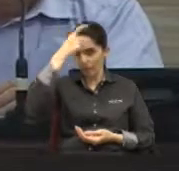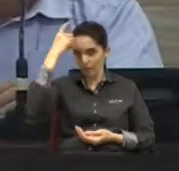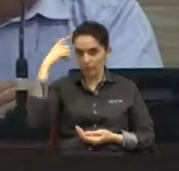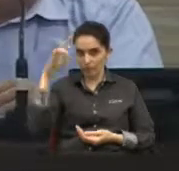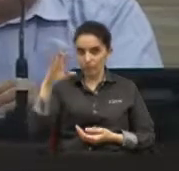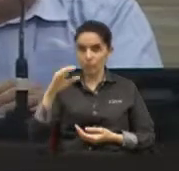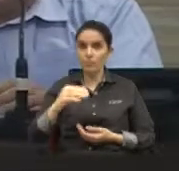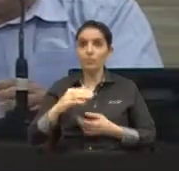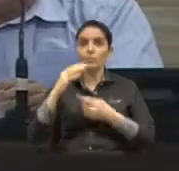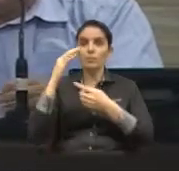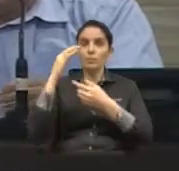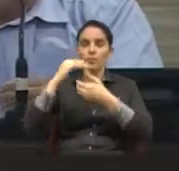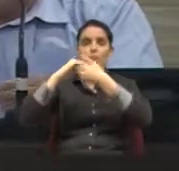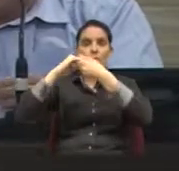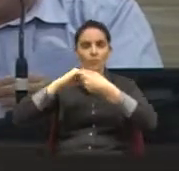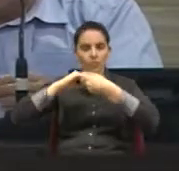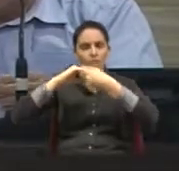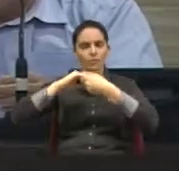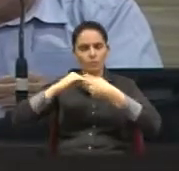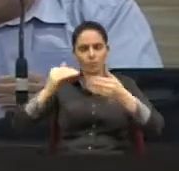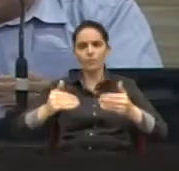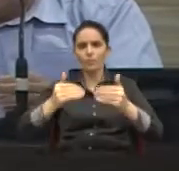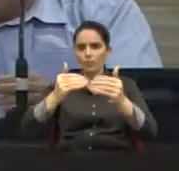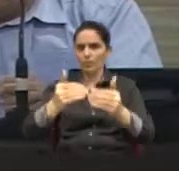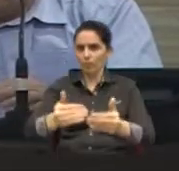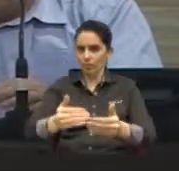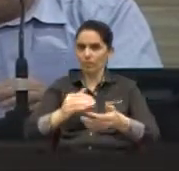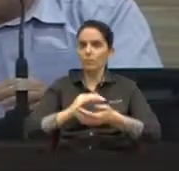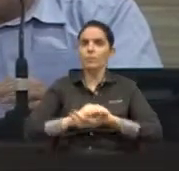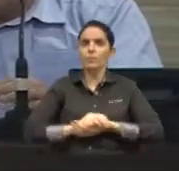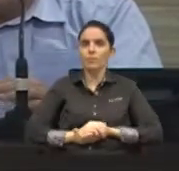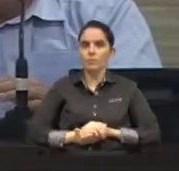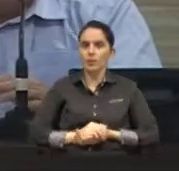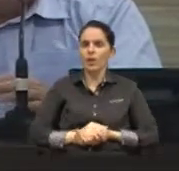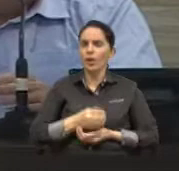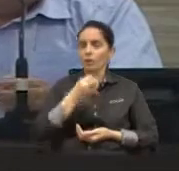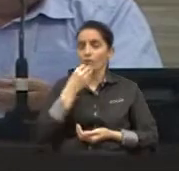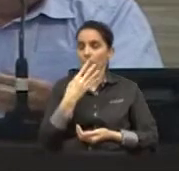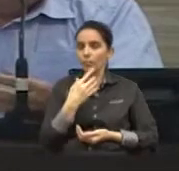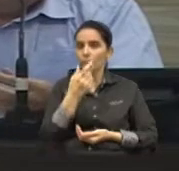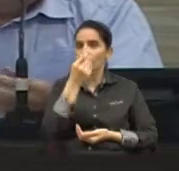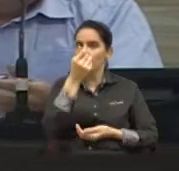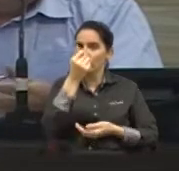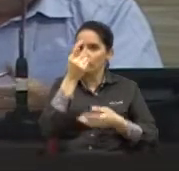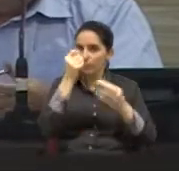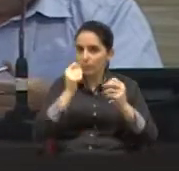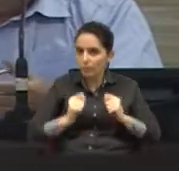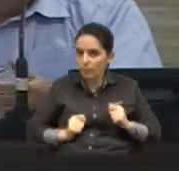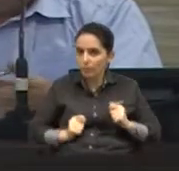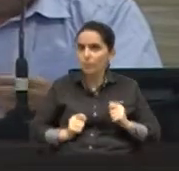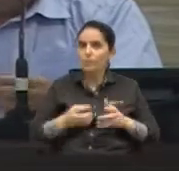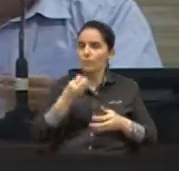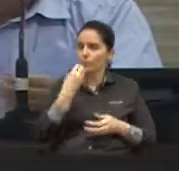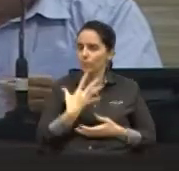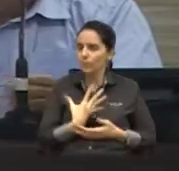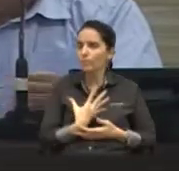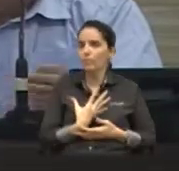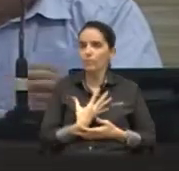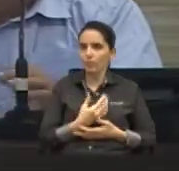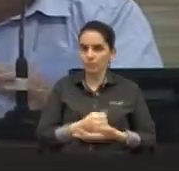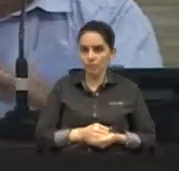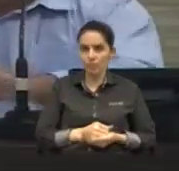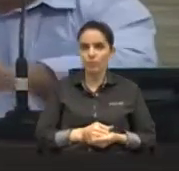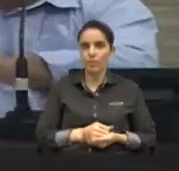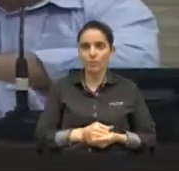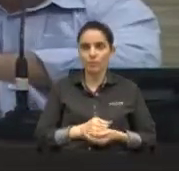realmente parabenizar por essa moção. Realmente isso seria de uma grande economia, né, para o próprio Estado. Acho que o